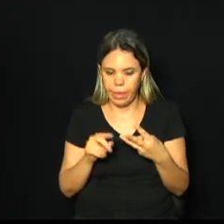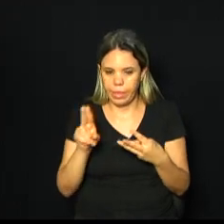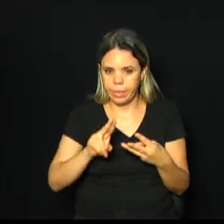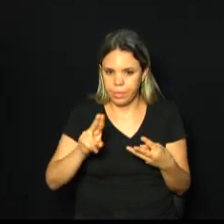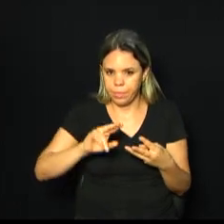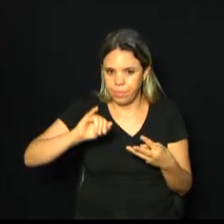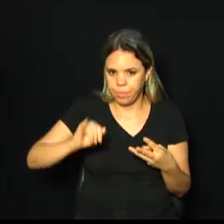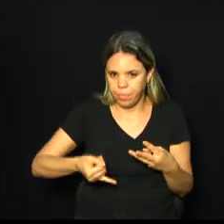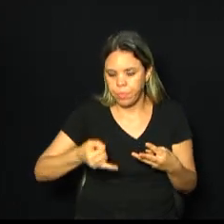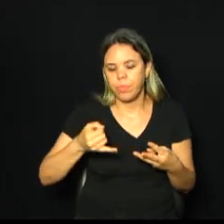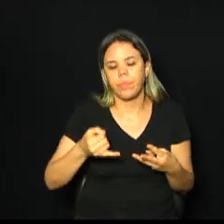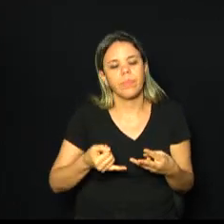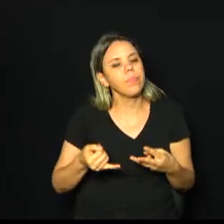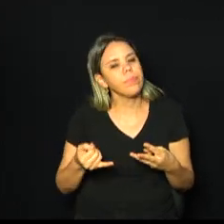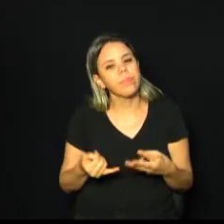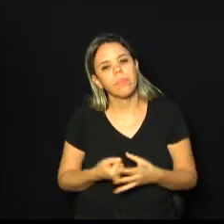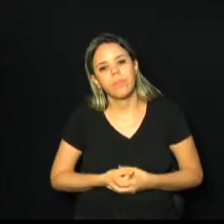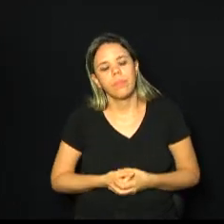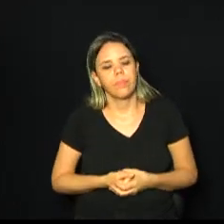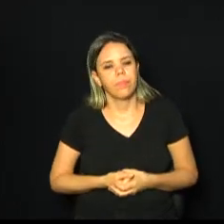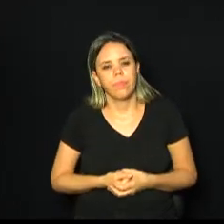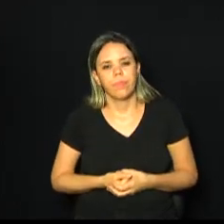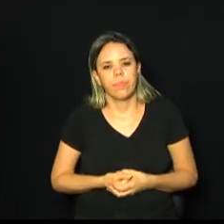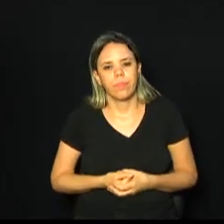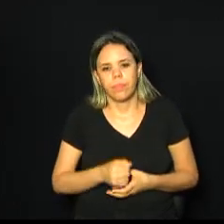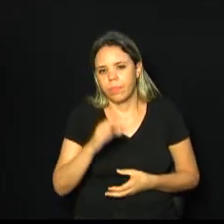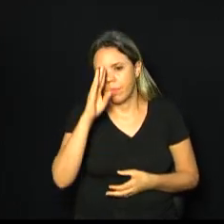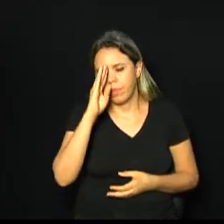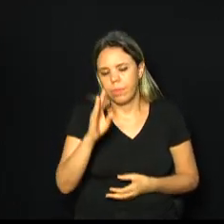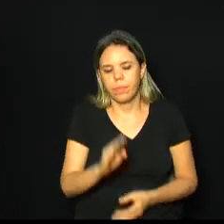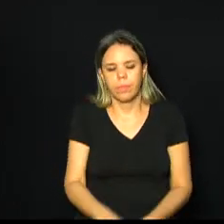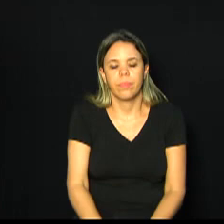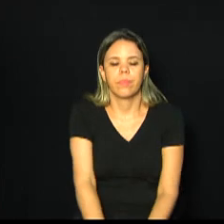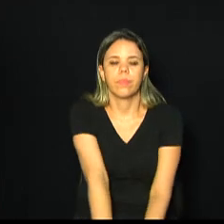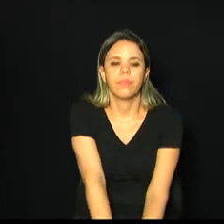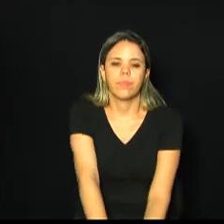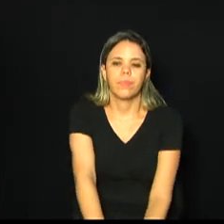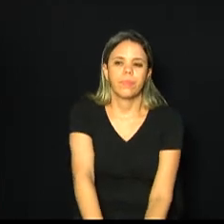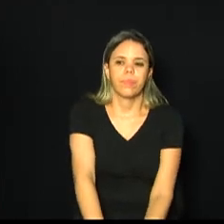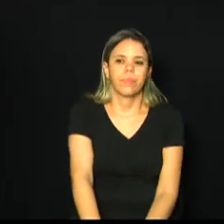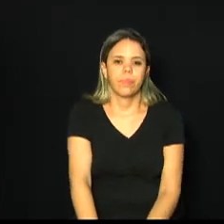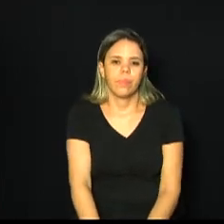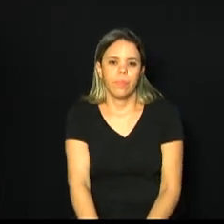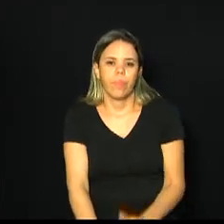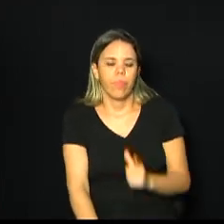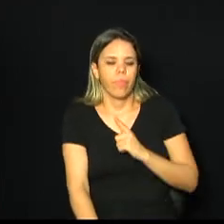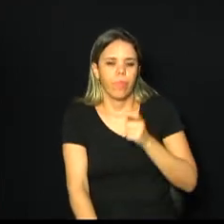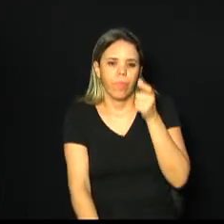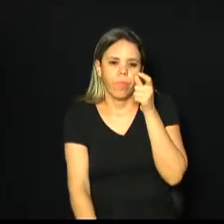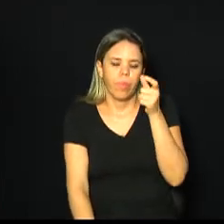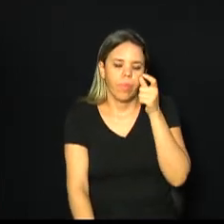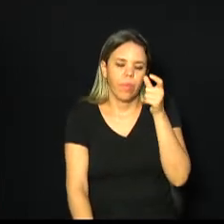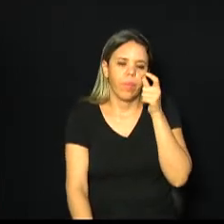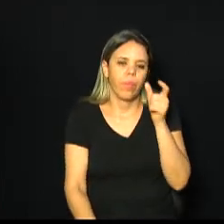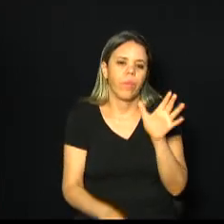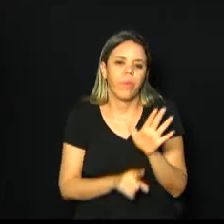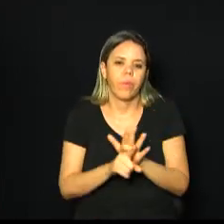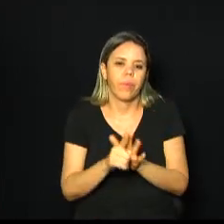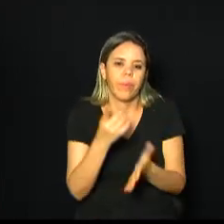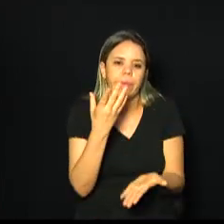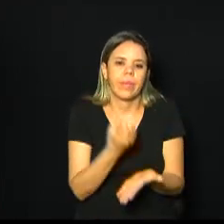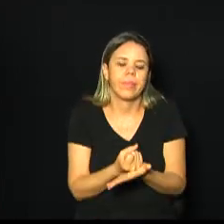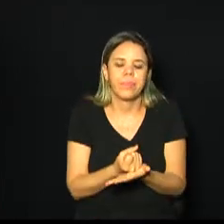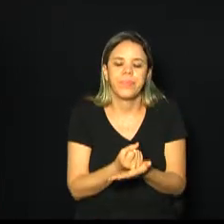usar um ponto fundamental, que é o quê? Você vai ter que ver aonde o meu dado está